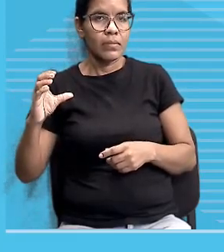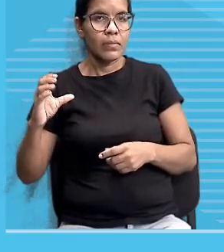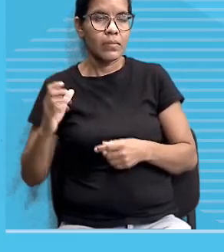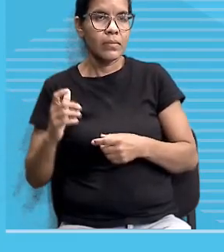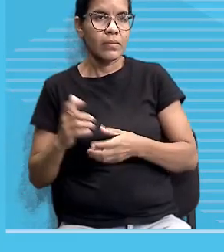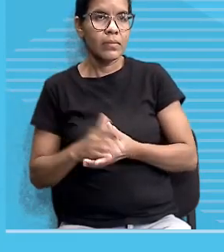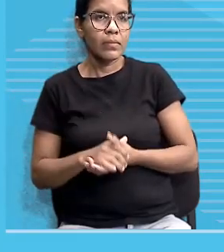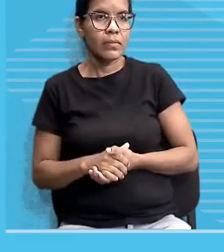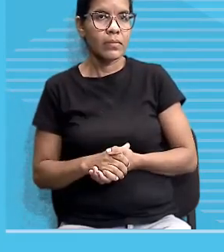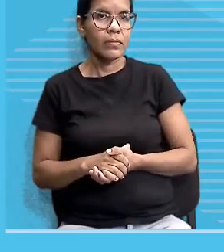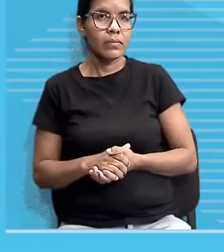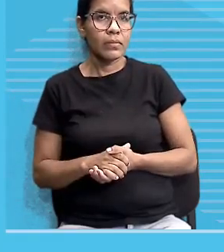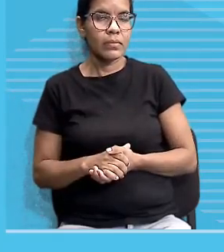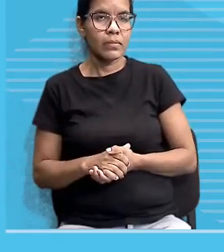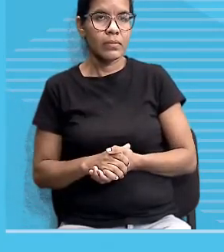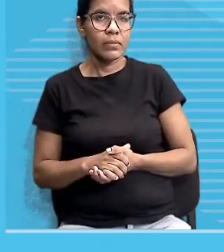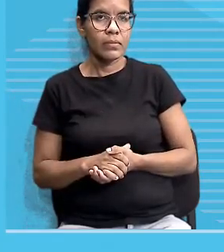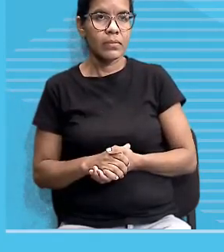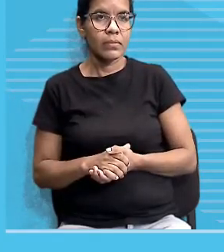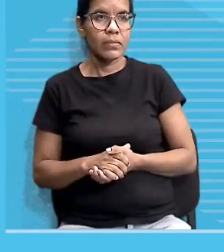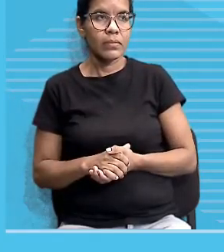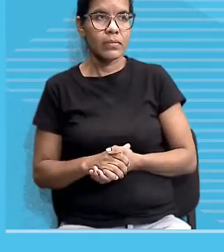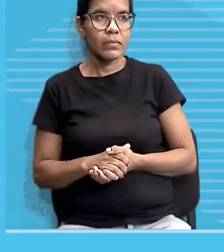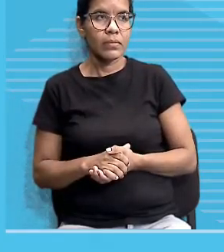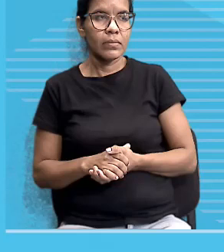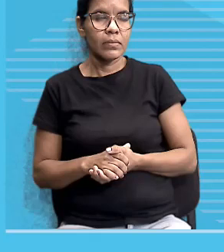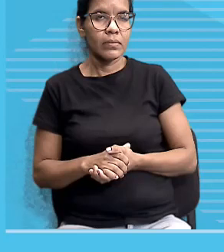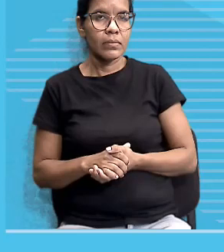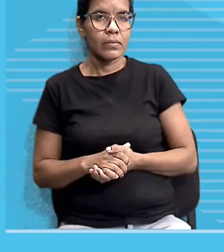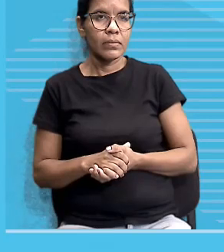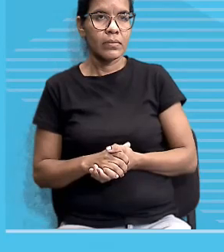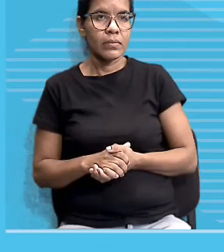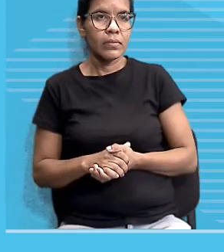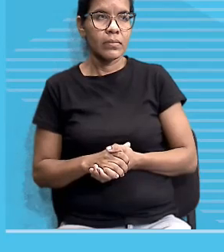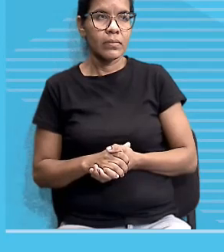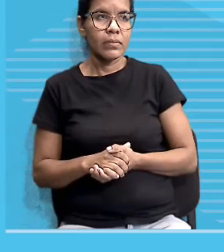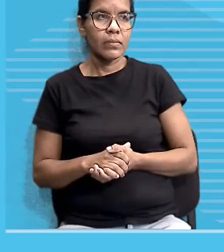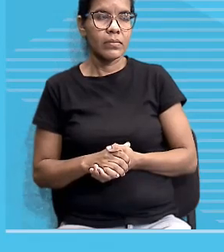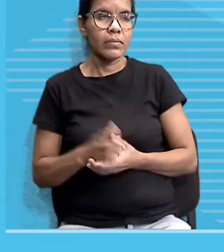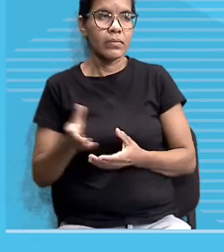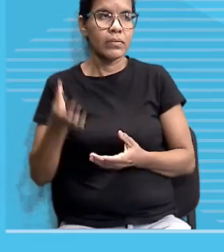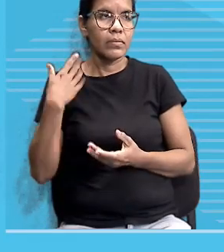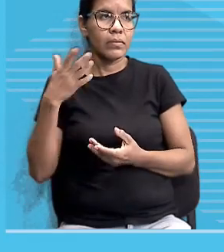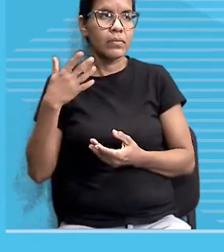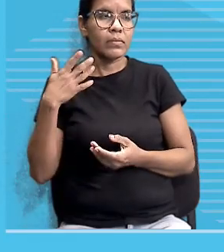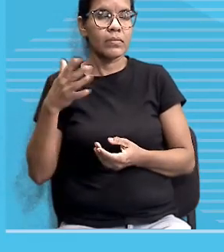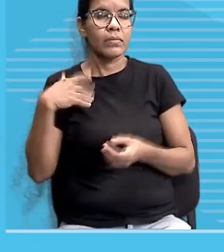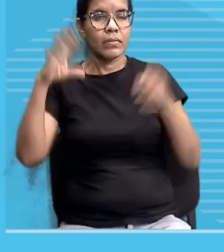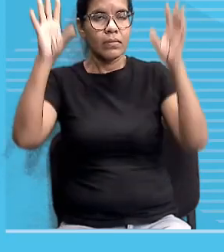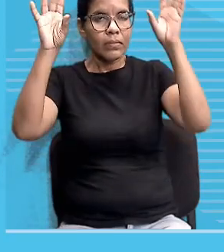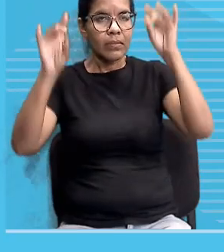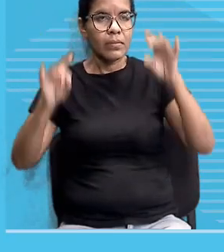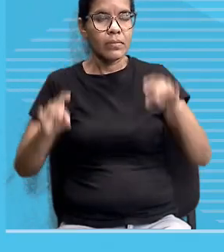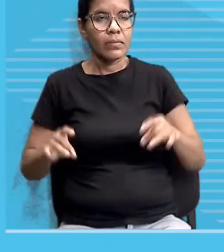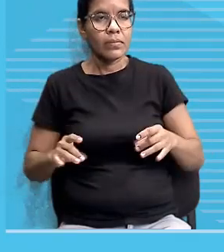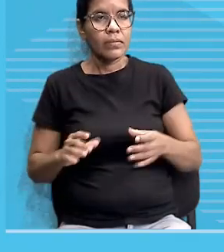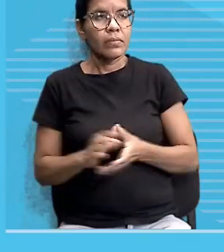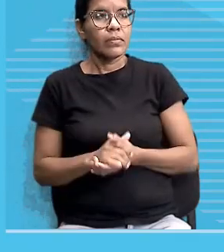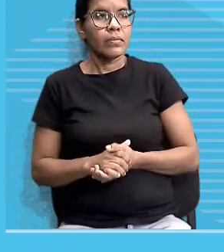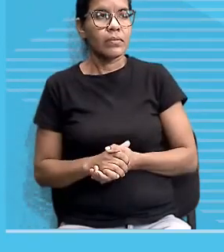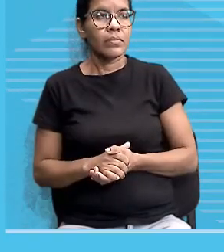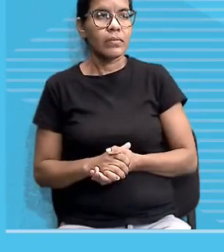Tá certo Oi e ele disse para gente considerar que o calor específico pezinho